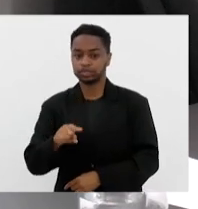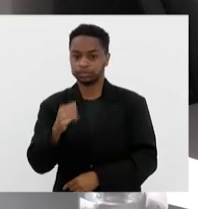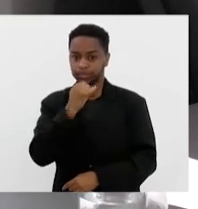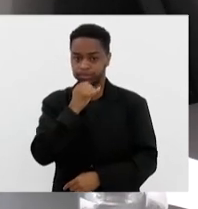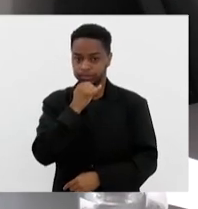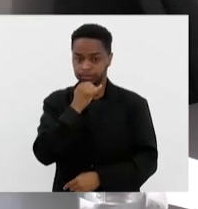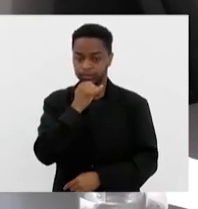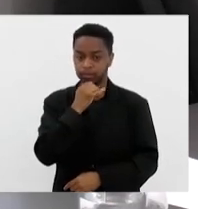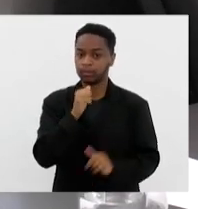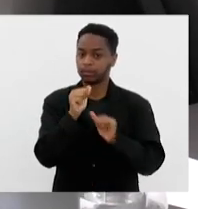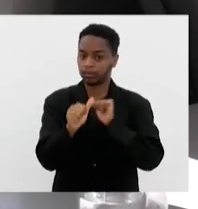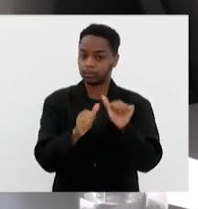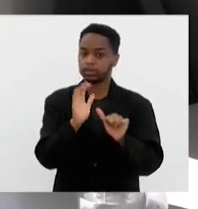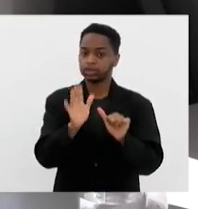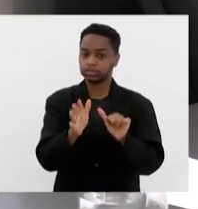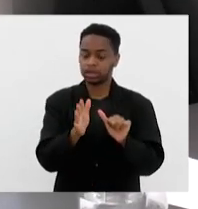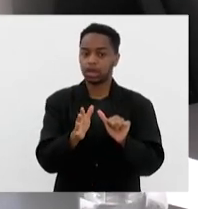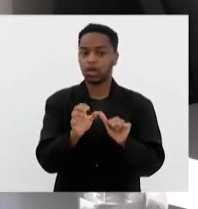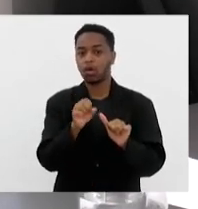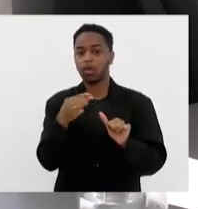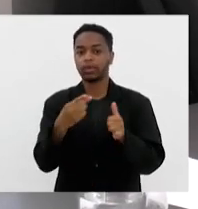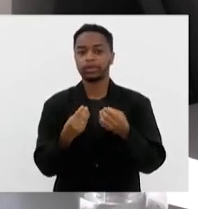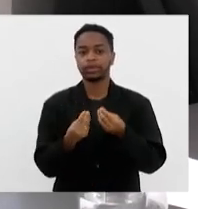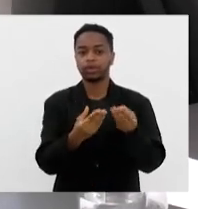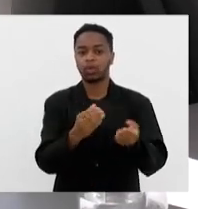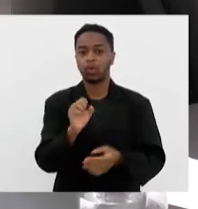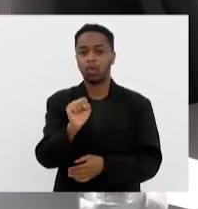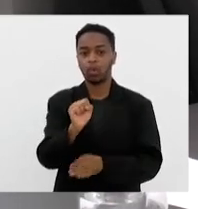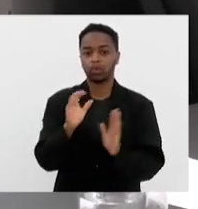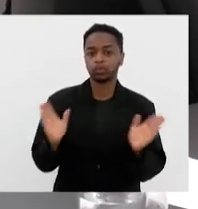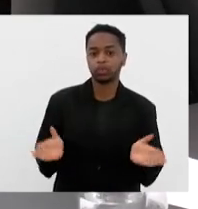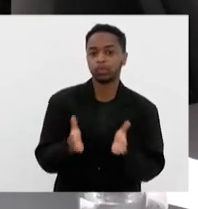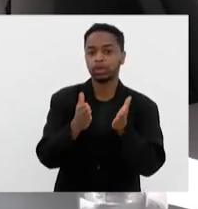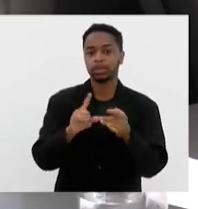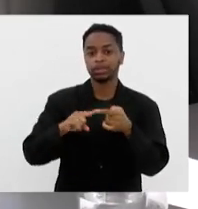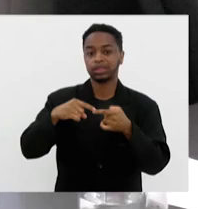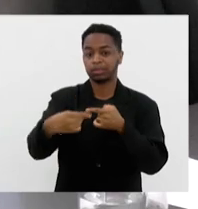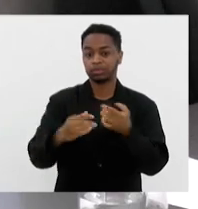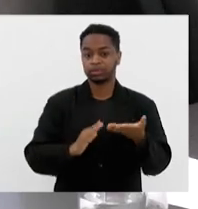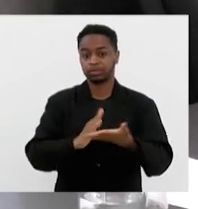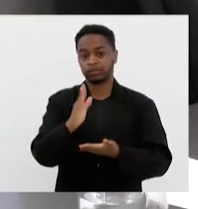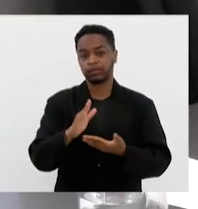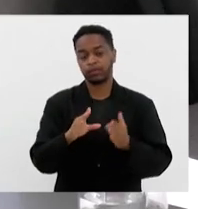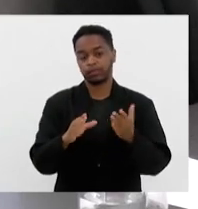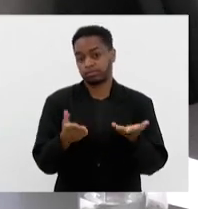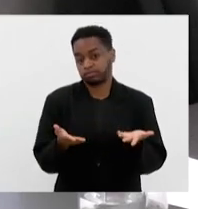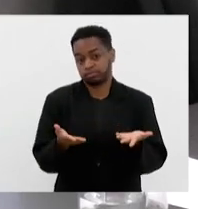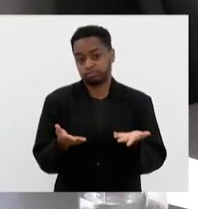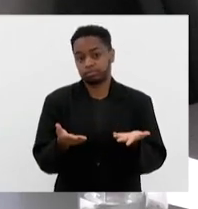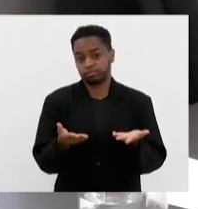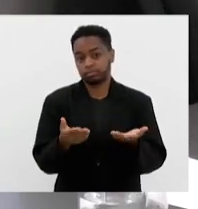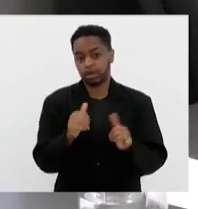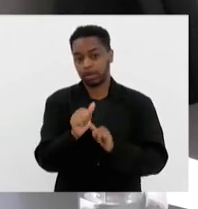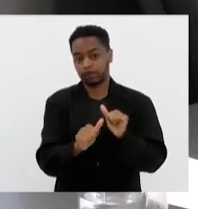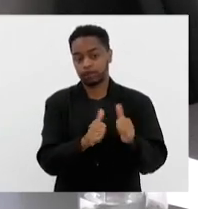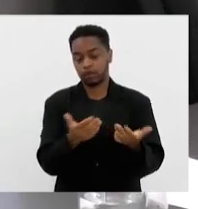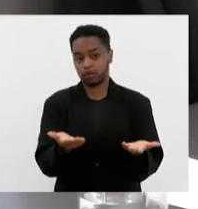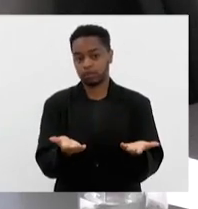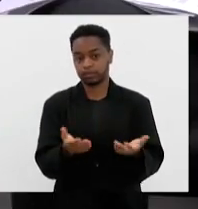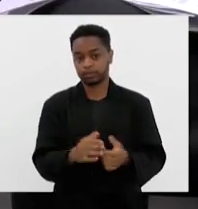renovou ou deu 8 incentivos pós aprovação da emenda, da reforma. Olha